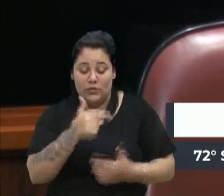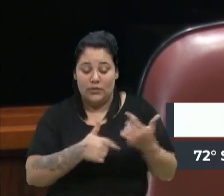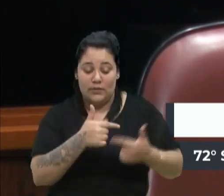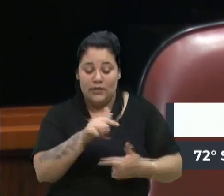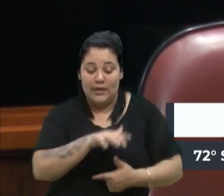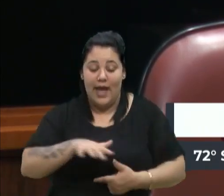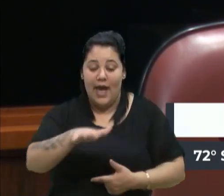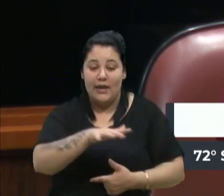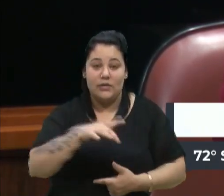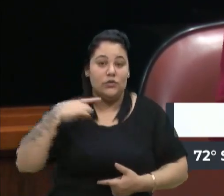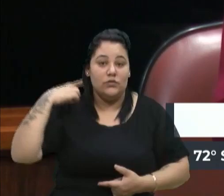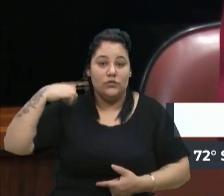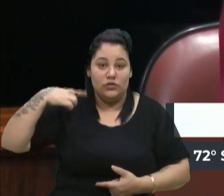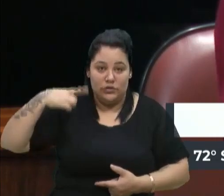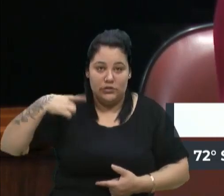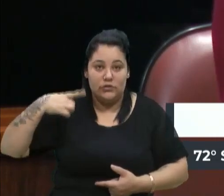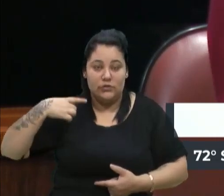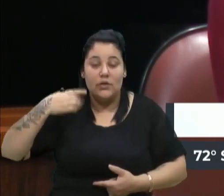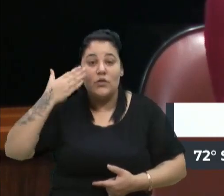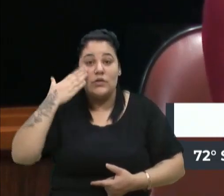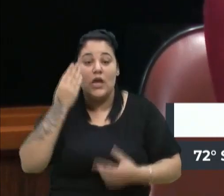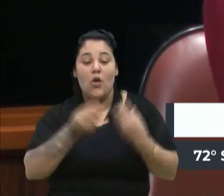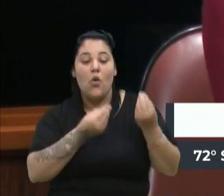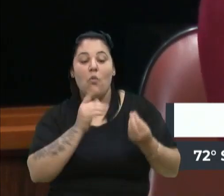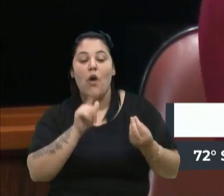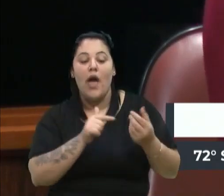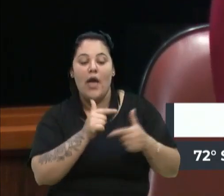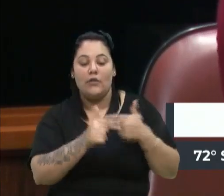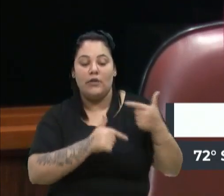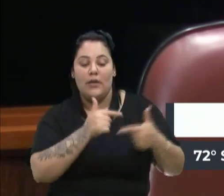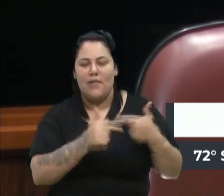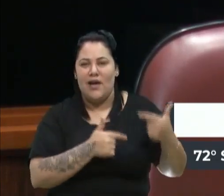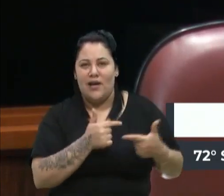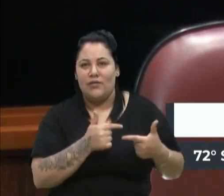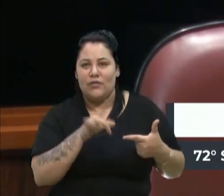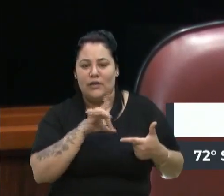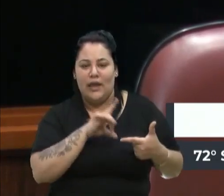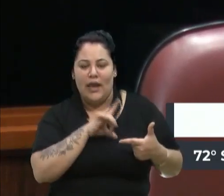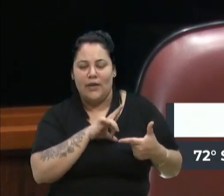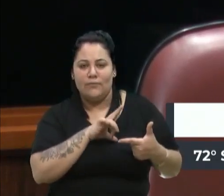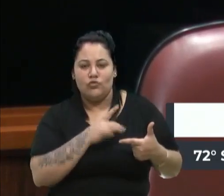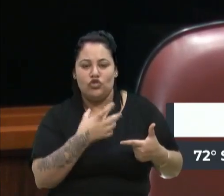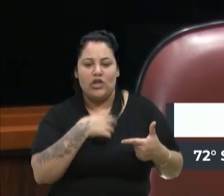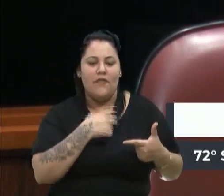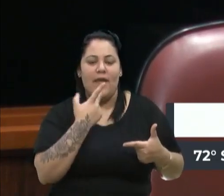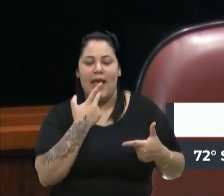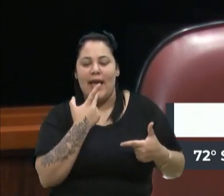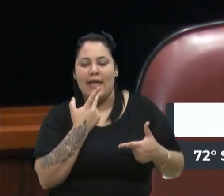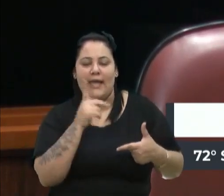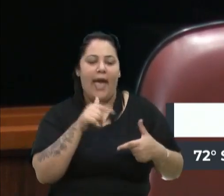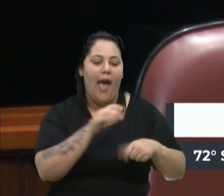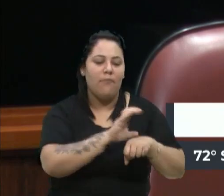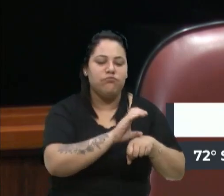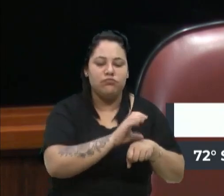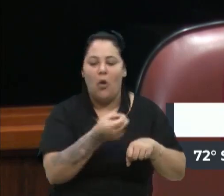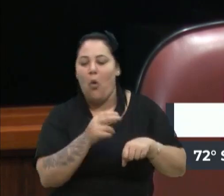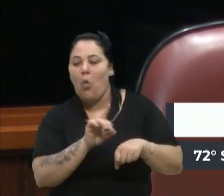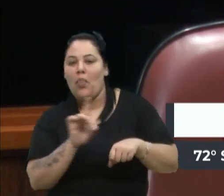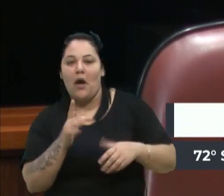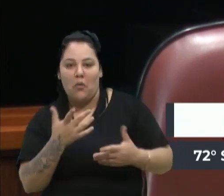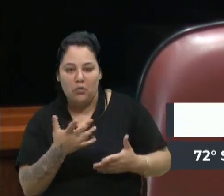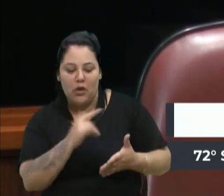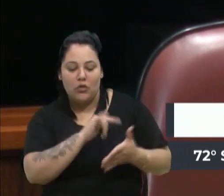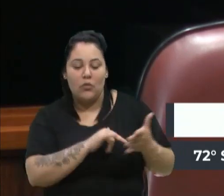sei como funciona isso. Olha, vê uma forma de dizer que isso é inconstitucional ou não. Foi um parecer encomendado, foi feito